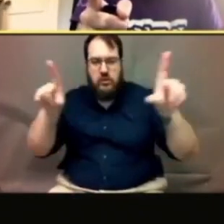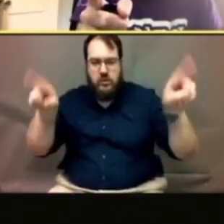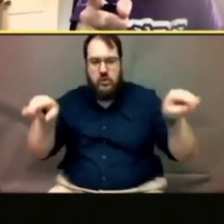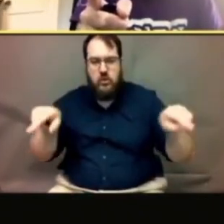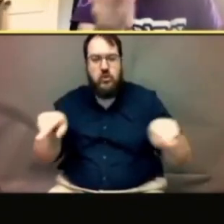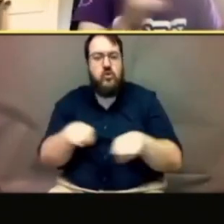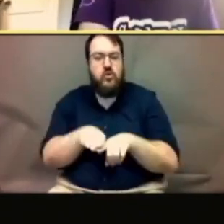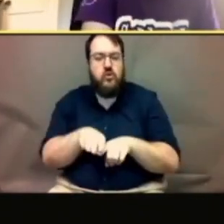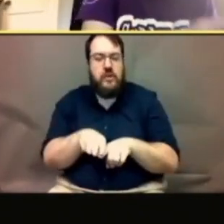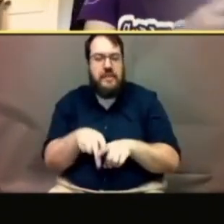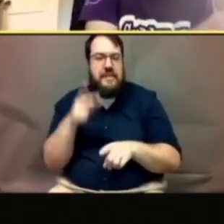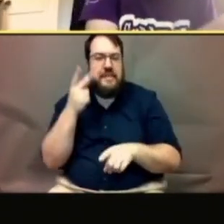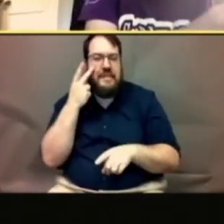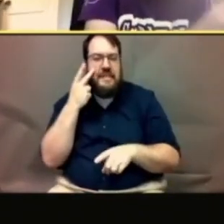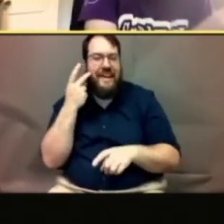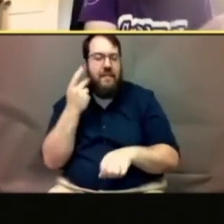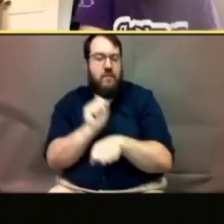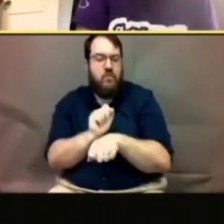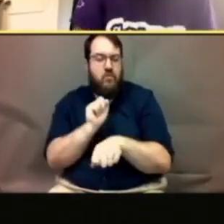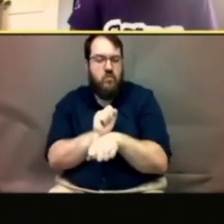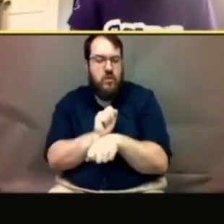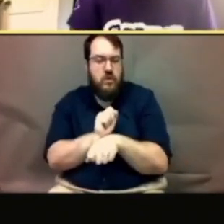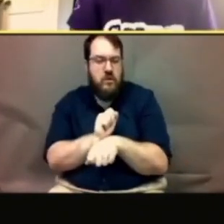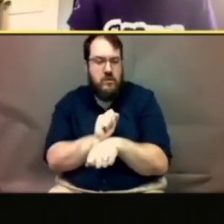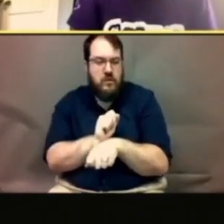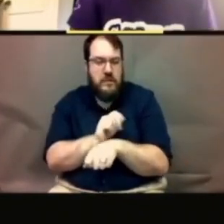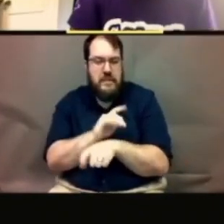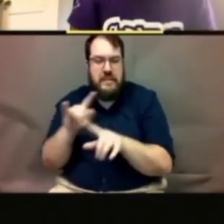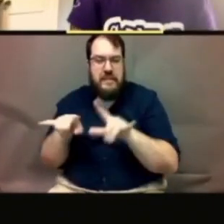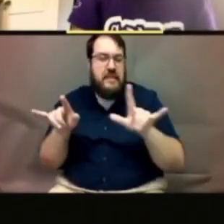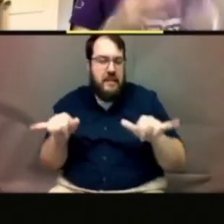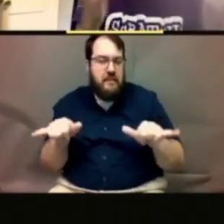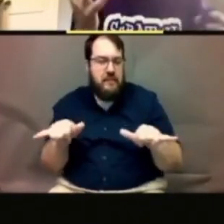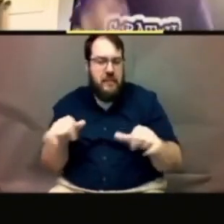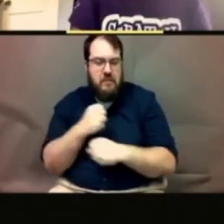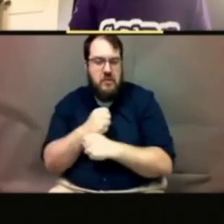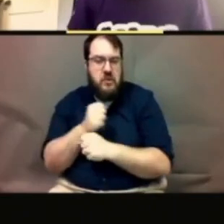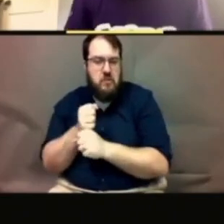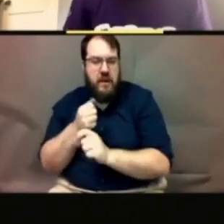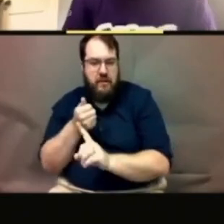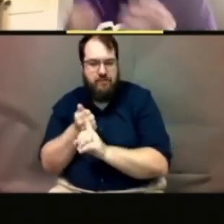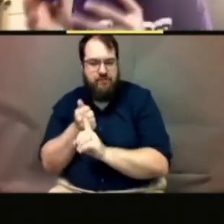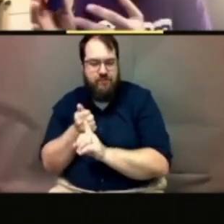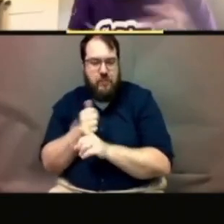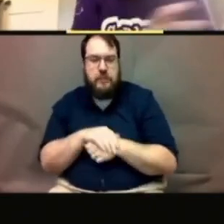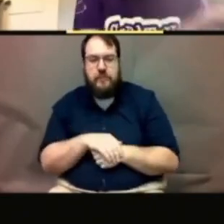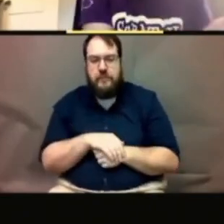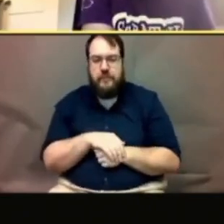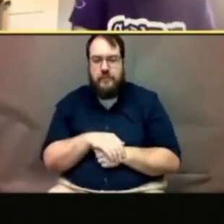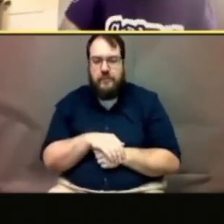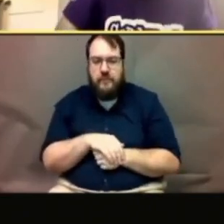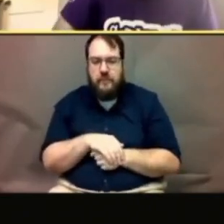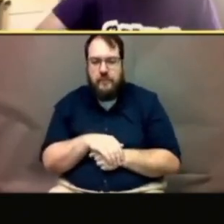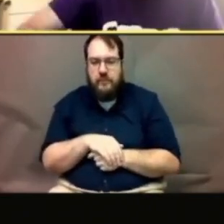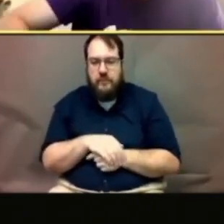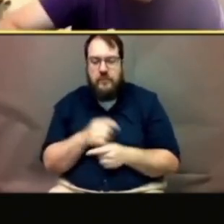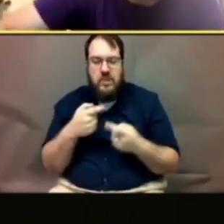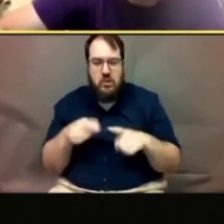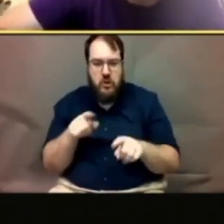banana você não precisa estar colado a uma tela para ver como funciona você está fazendo uma criação física que é muito legal